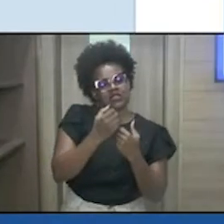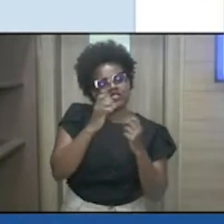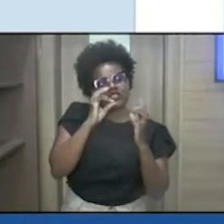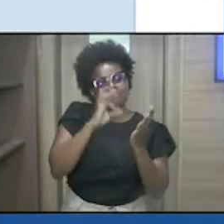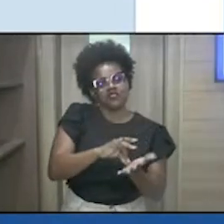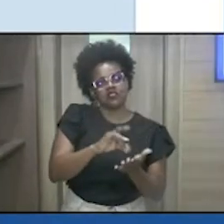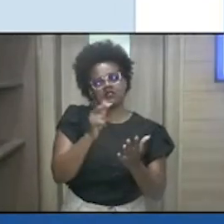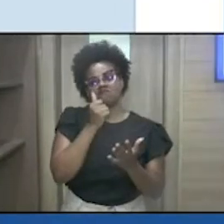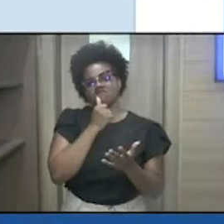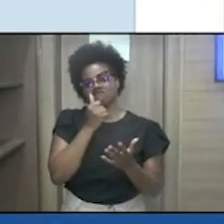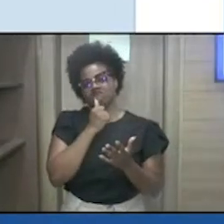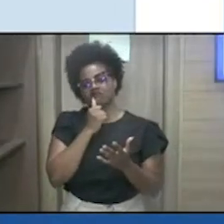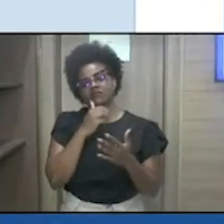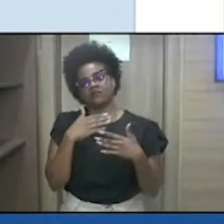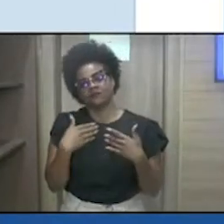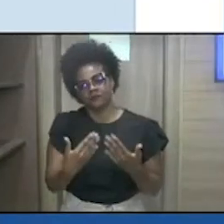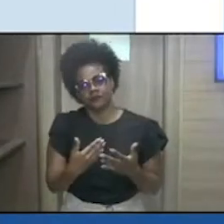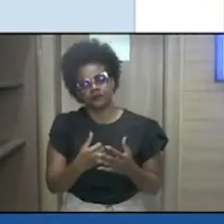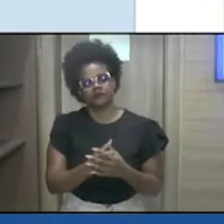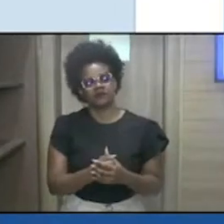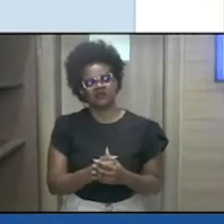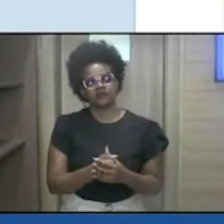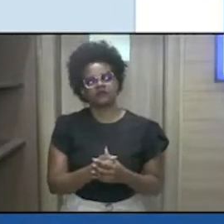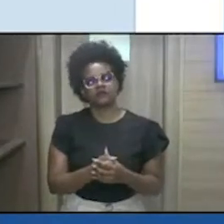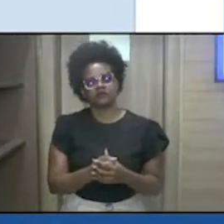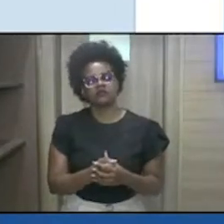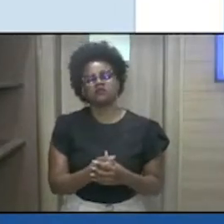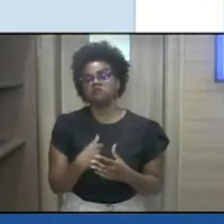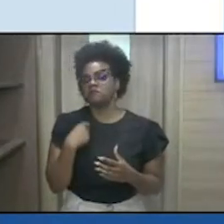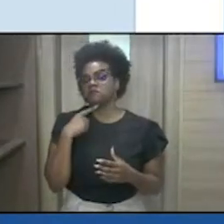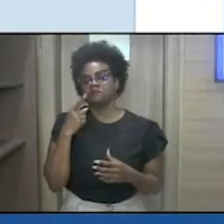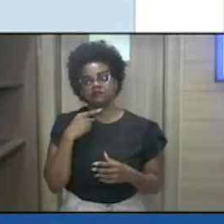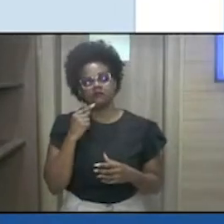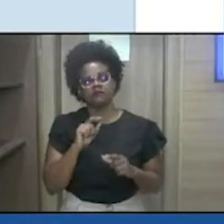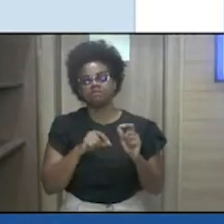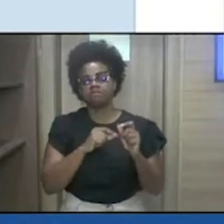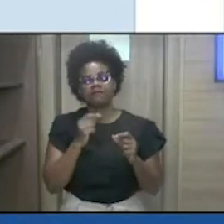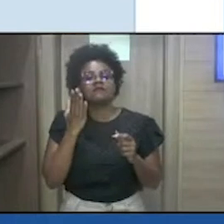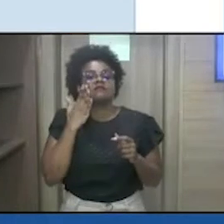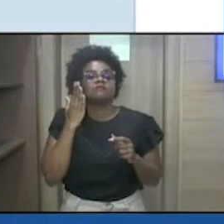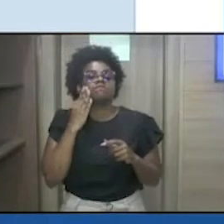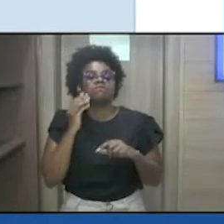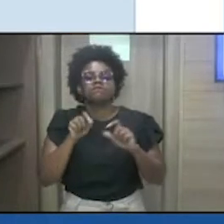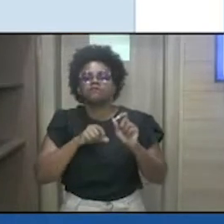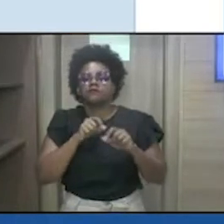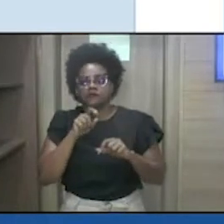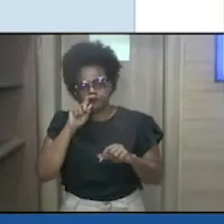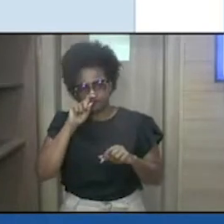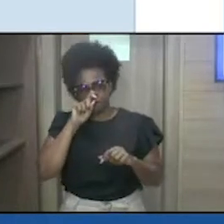definitiva, né? Então, não é possível também mensurar com tanta